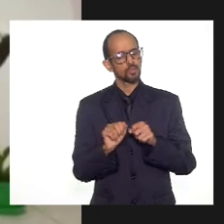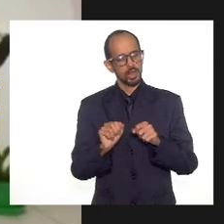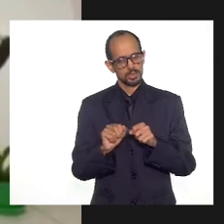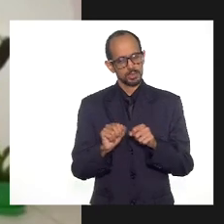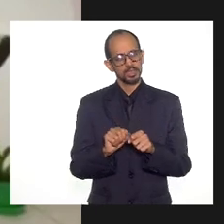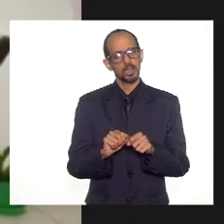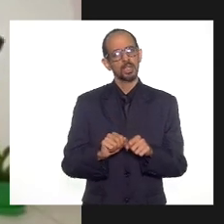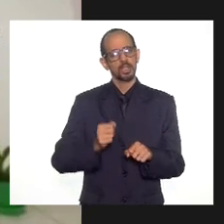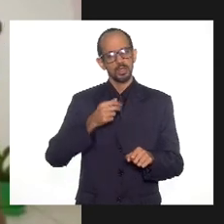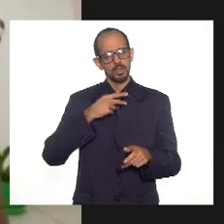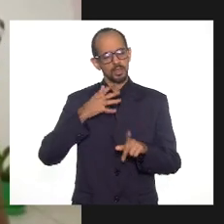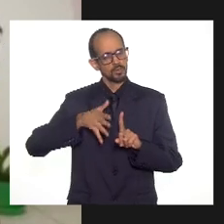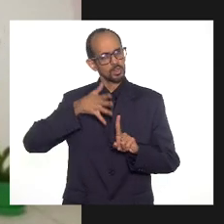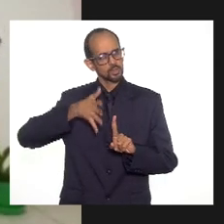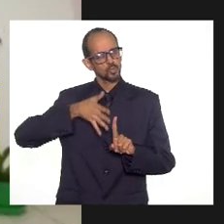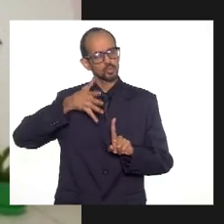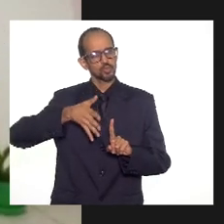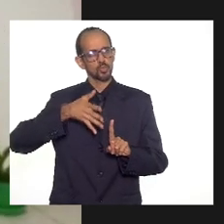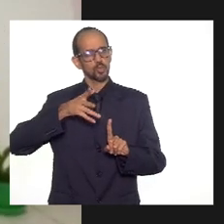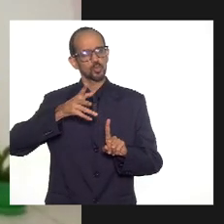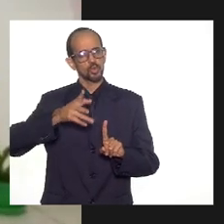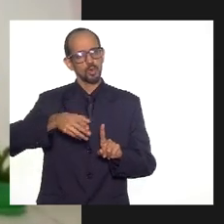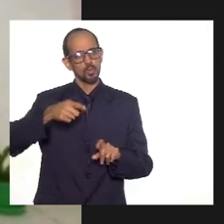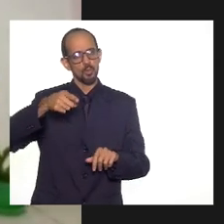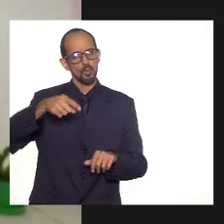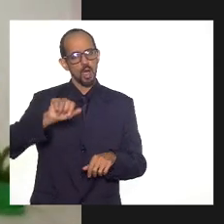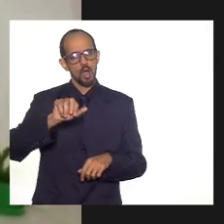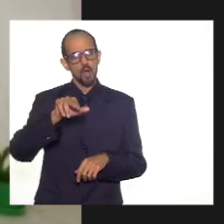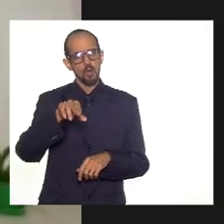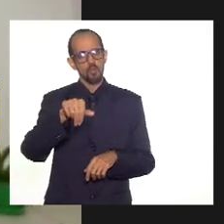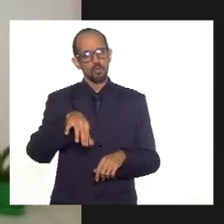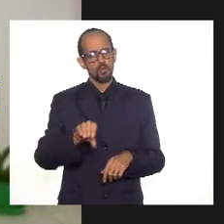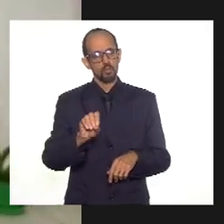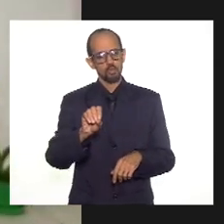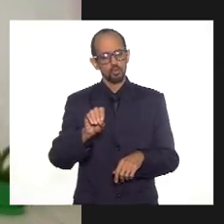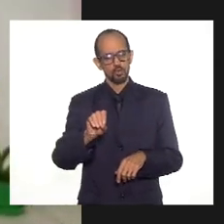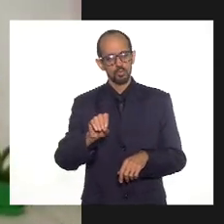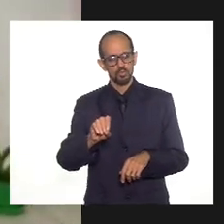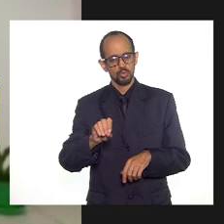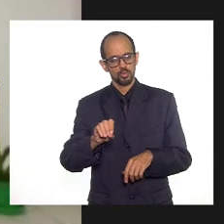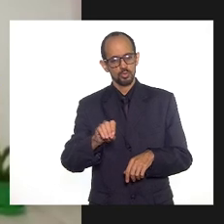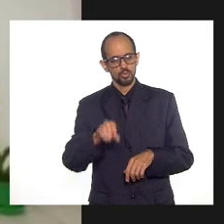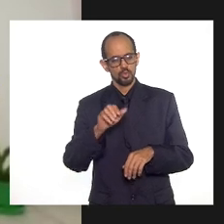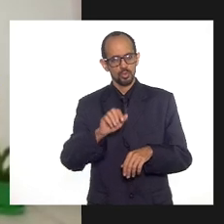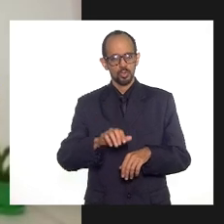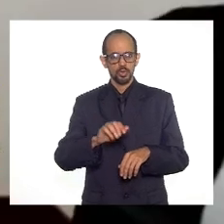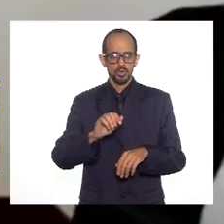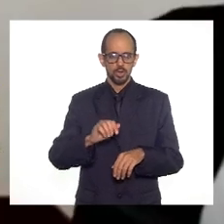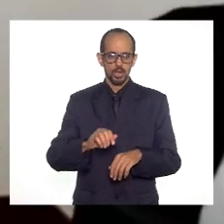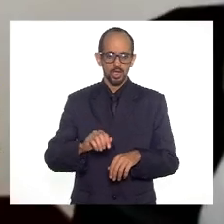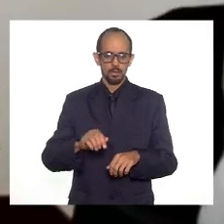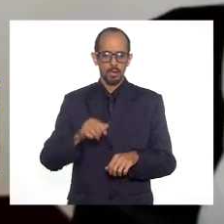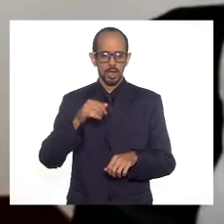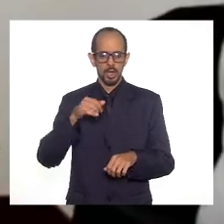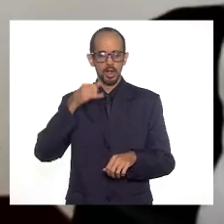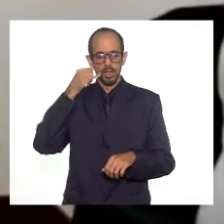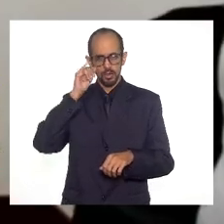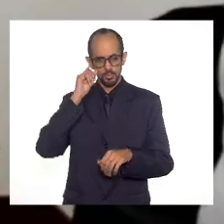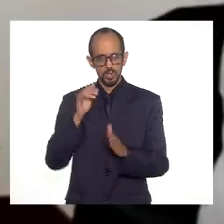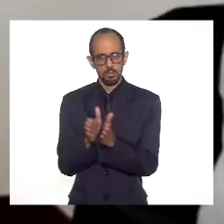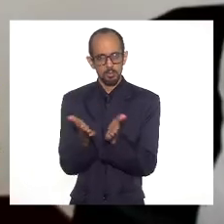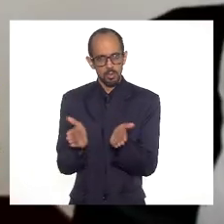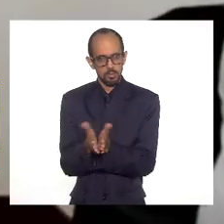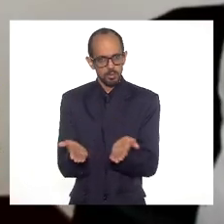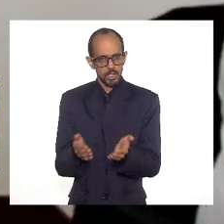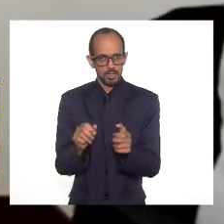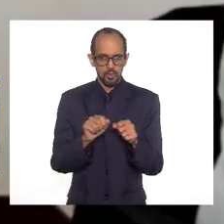uma atrocidade como o Fundo de Combate à Pobreza deixou o Rio de Janeiro mais pobre. Isso é absurdo, isso não